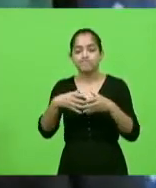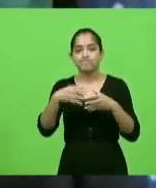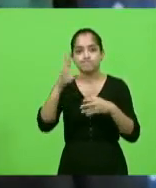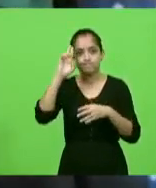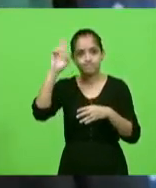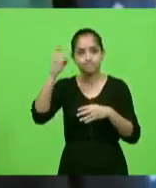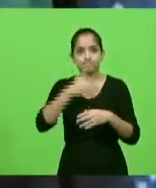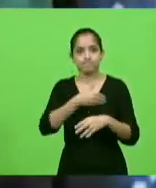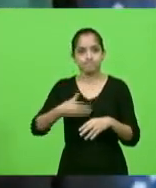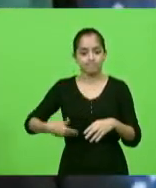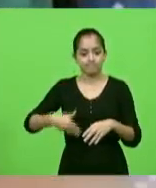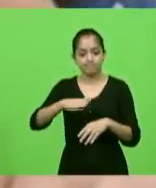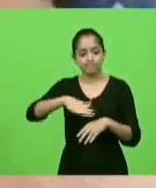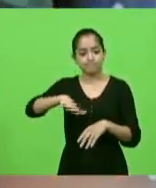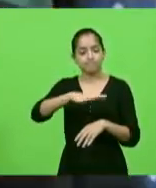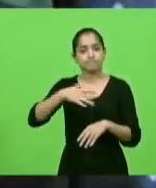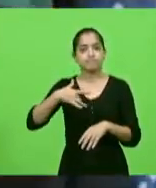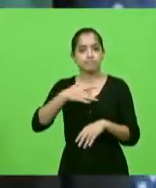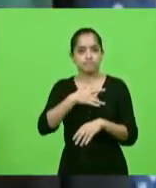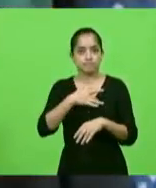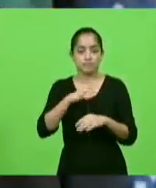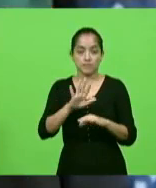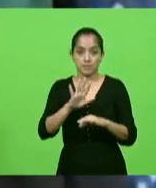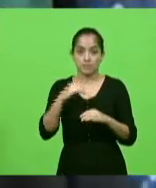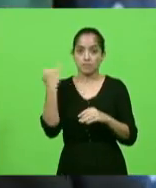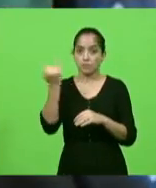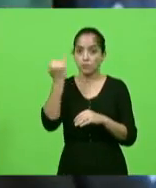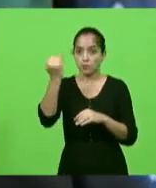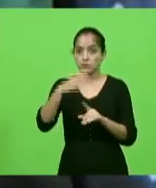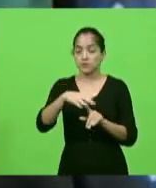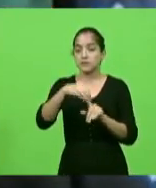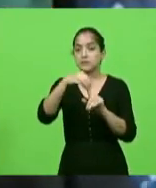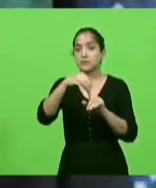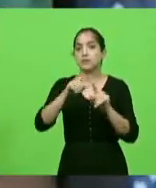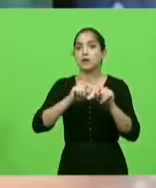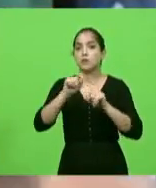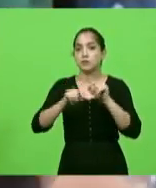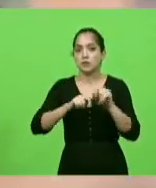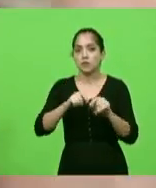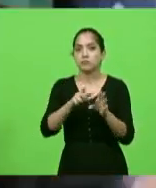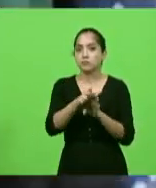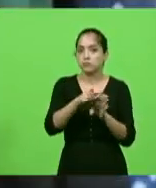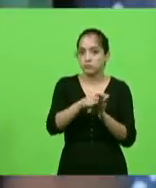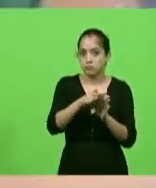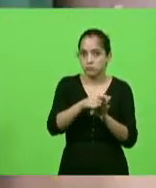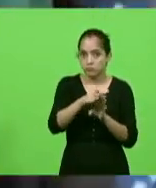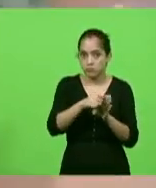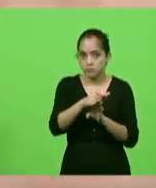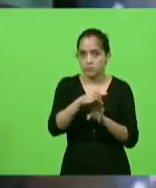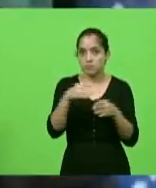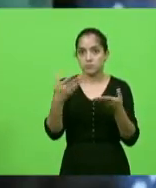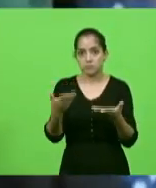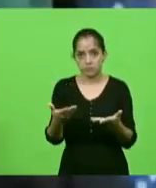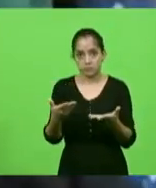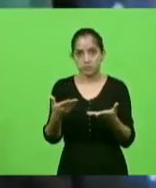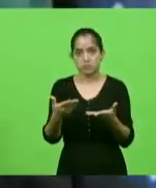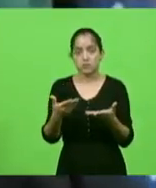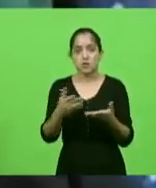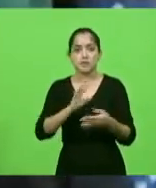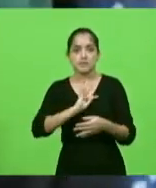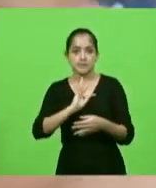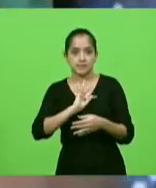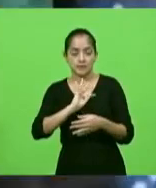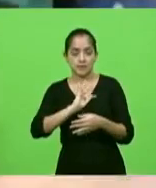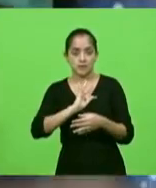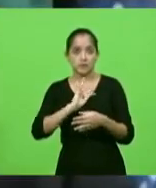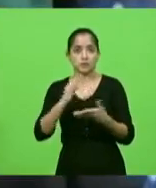responsável pelos pontos na redação importante frisar mais uma vez e as orientações e recomendações expedidas pelo bagunça